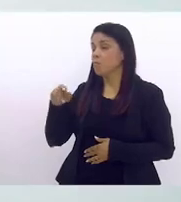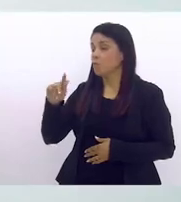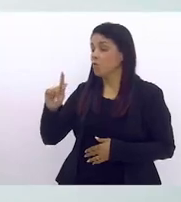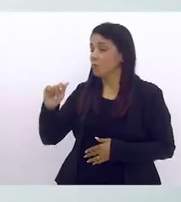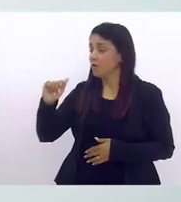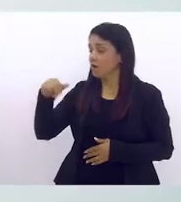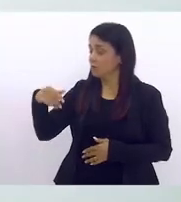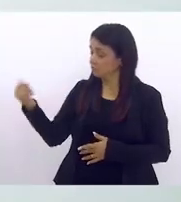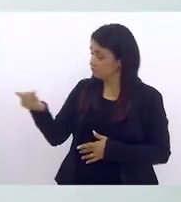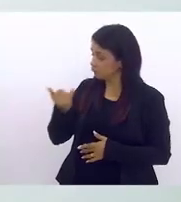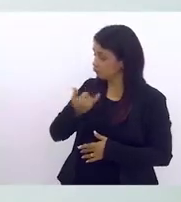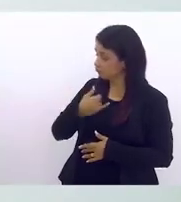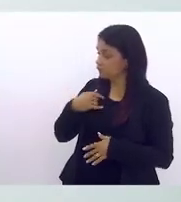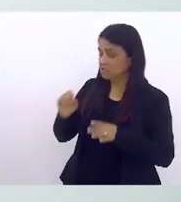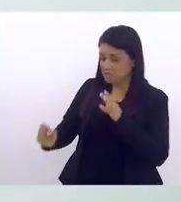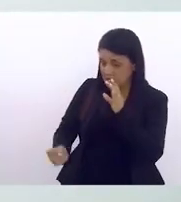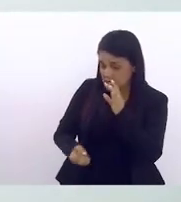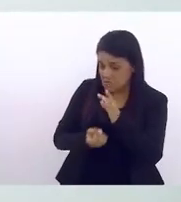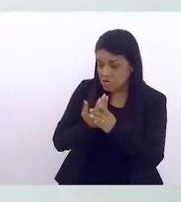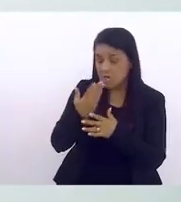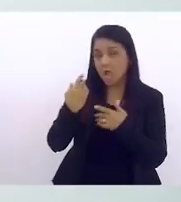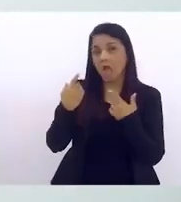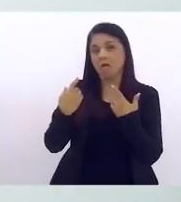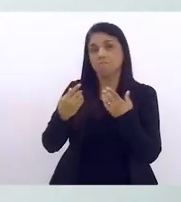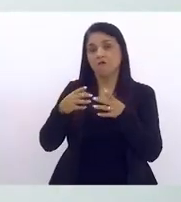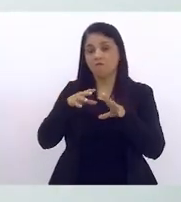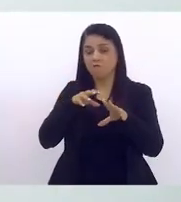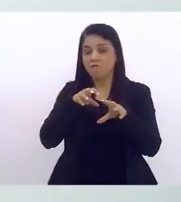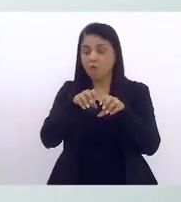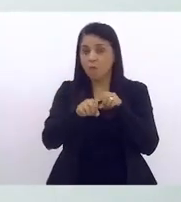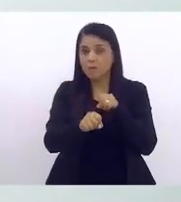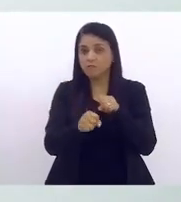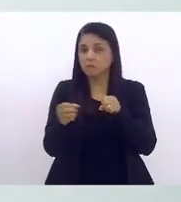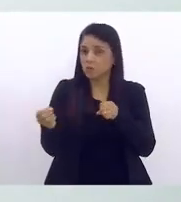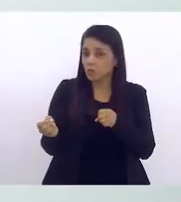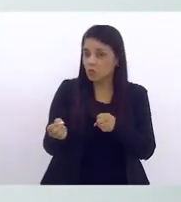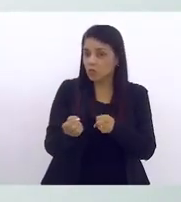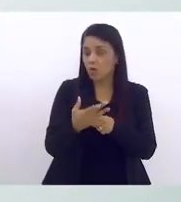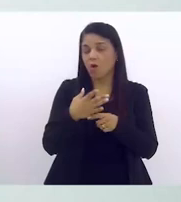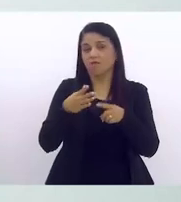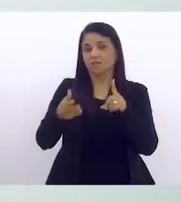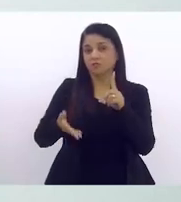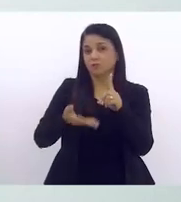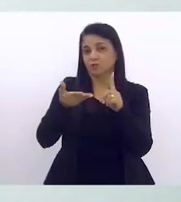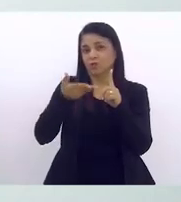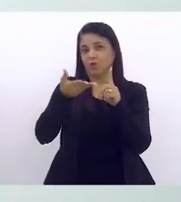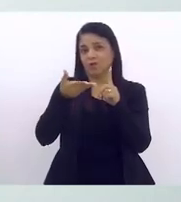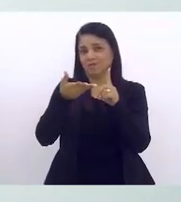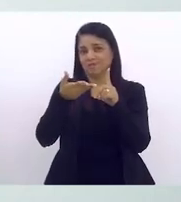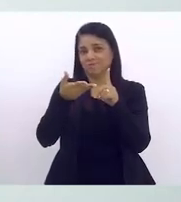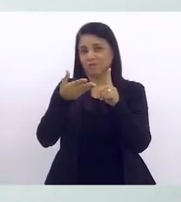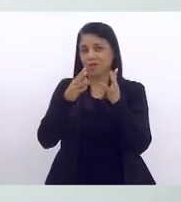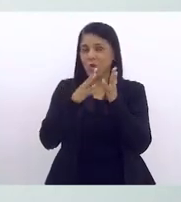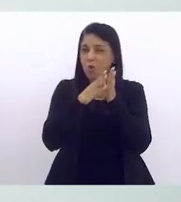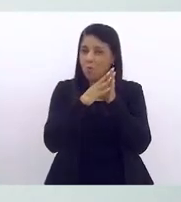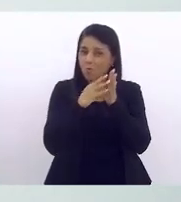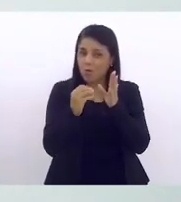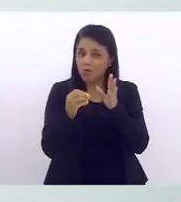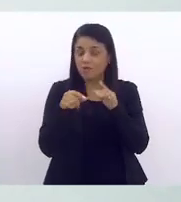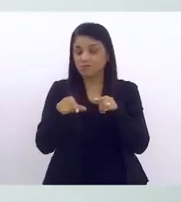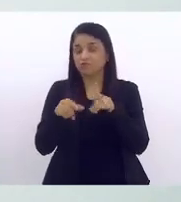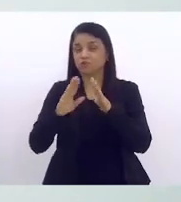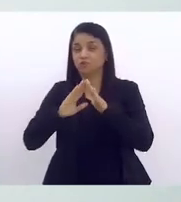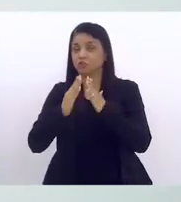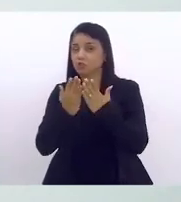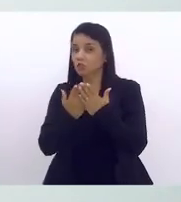precisamos criar um novo modelo de formação de doulas. E esse modelo de formação de doulas, que até então era um modelo que vinha em escolas